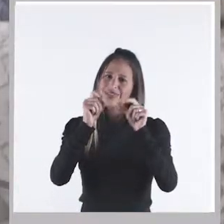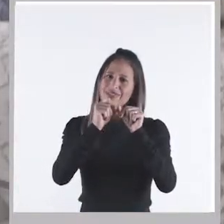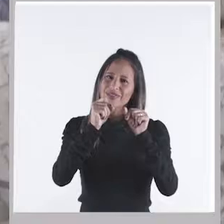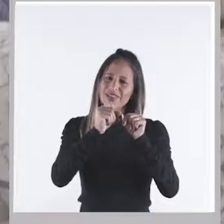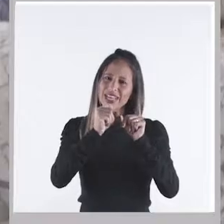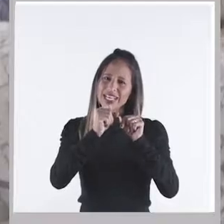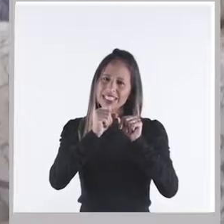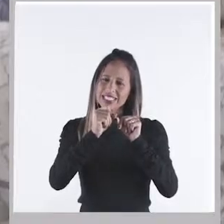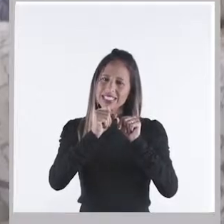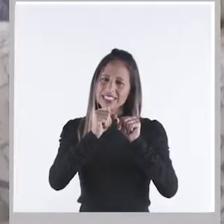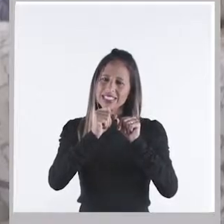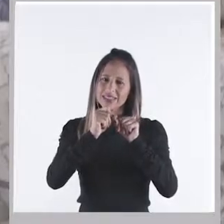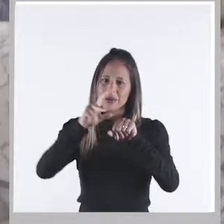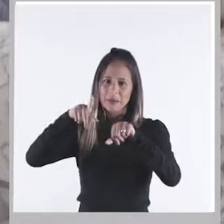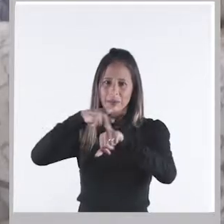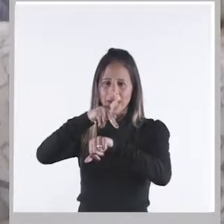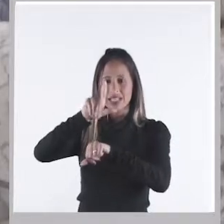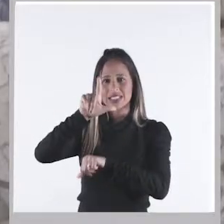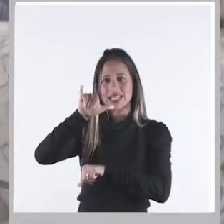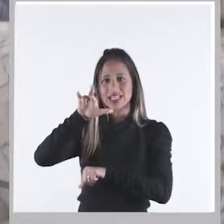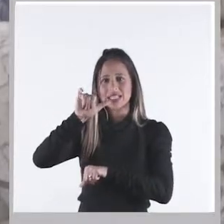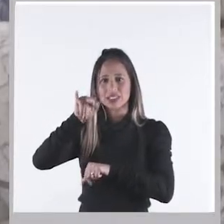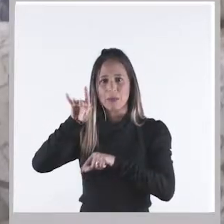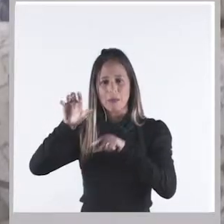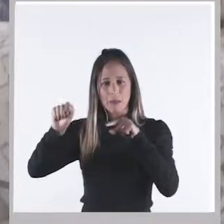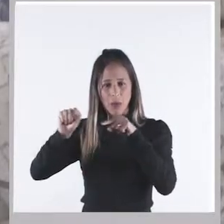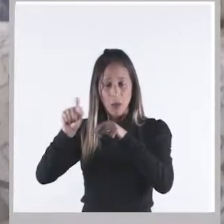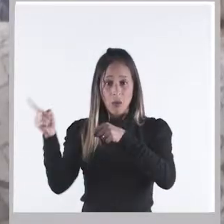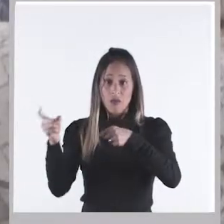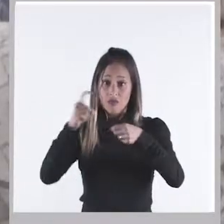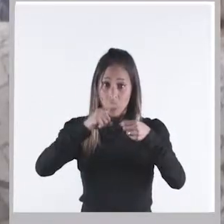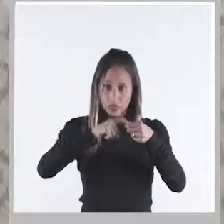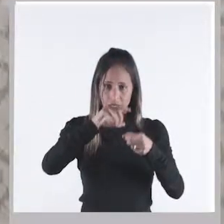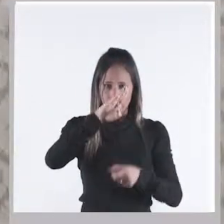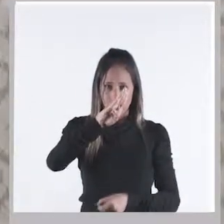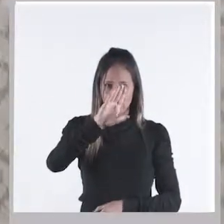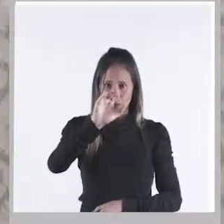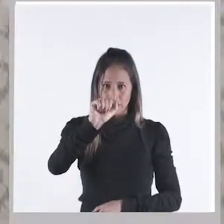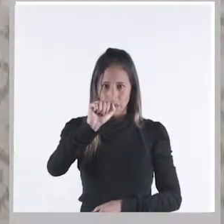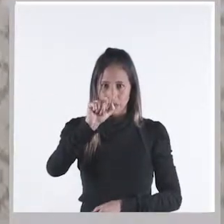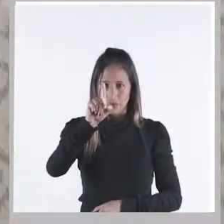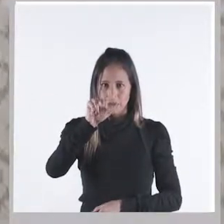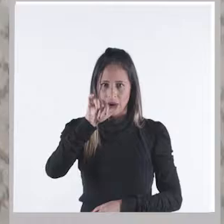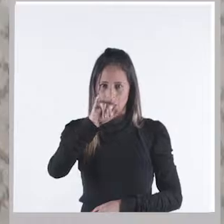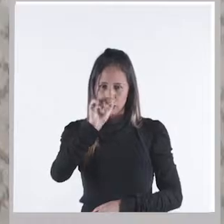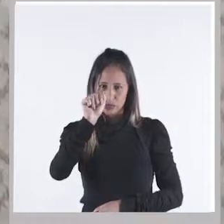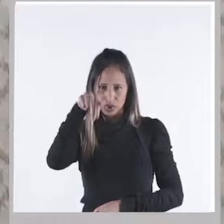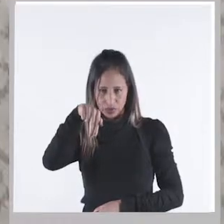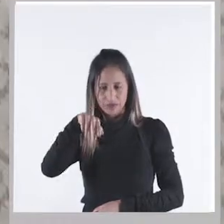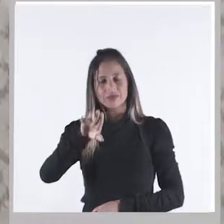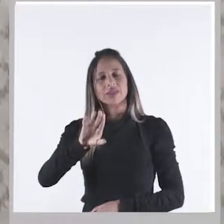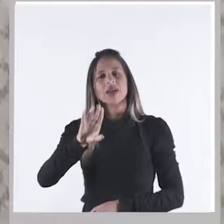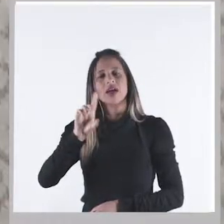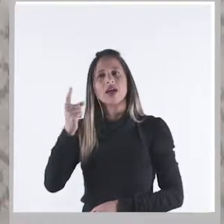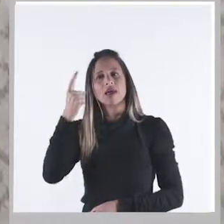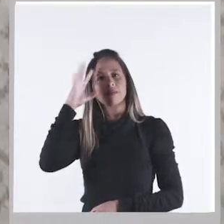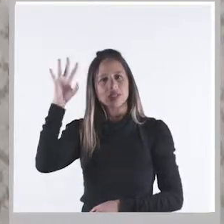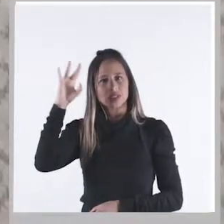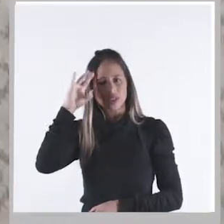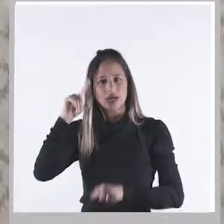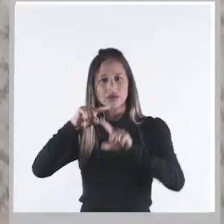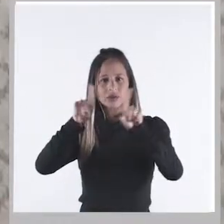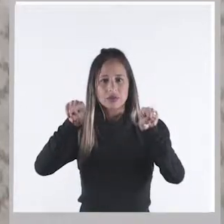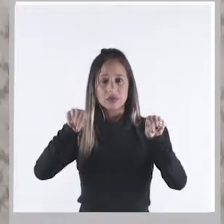em Lisboa. Retornando a Baldim, ela imaginava, que seria um